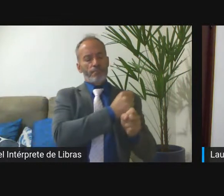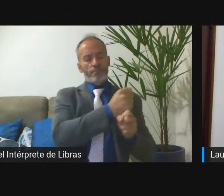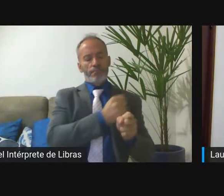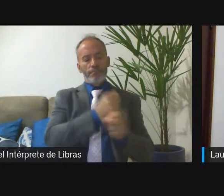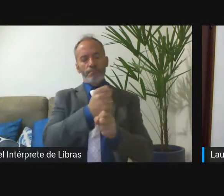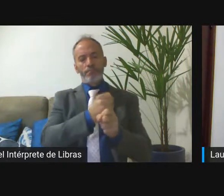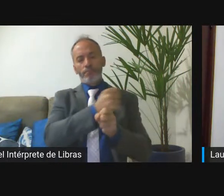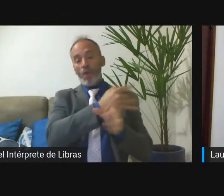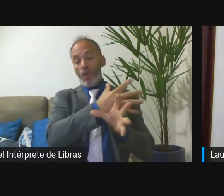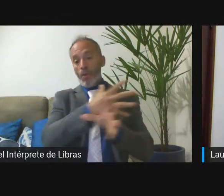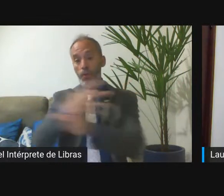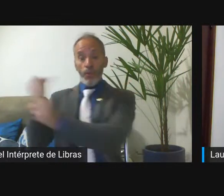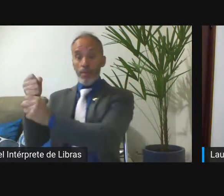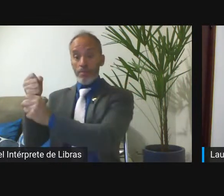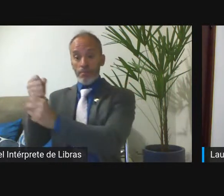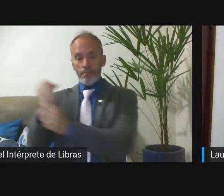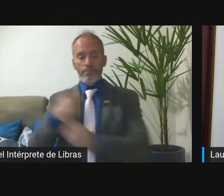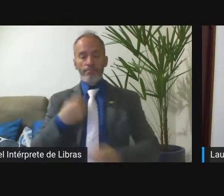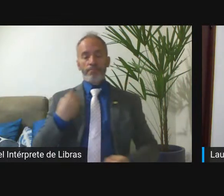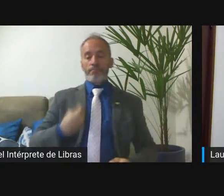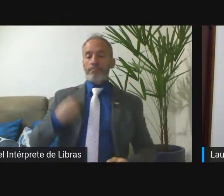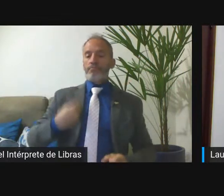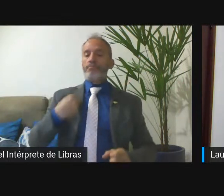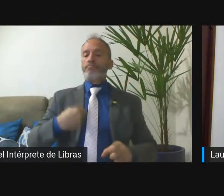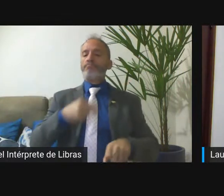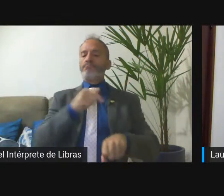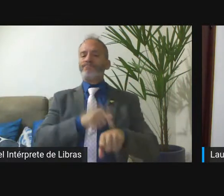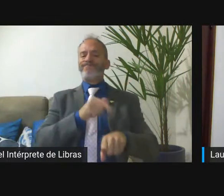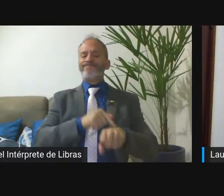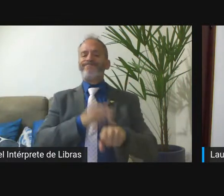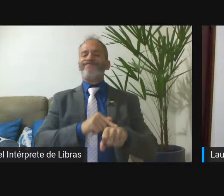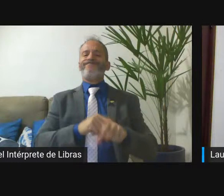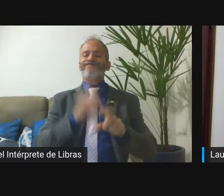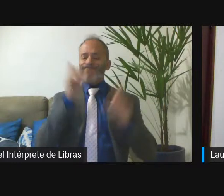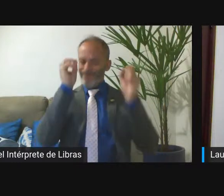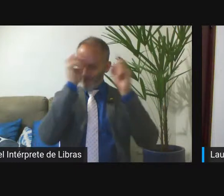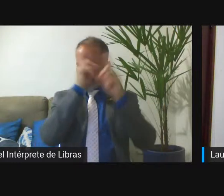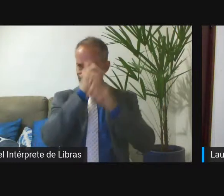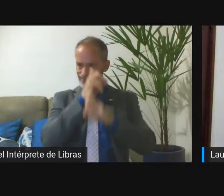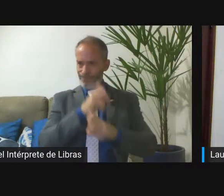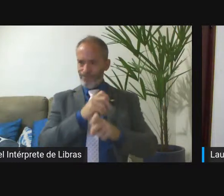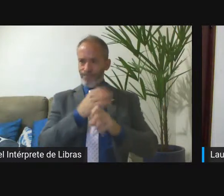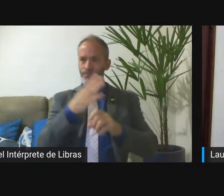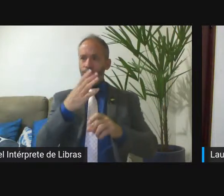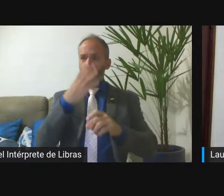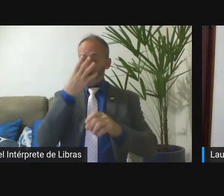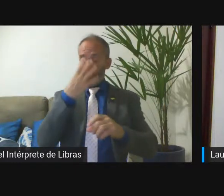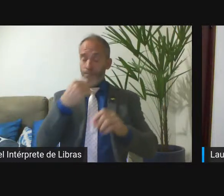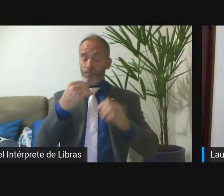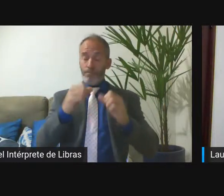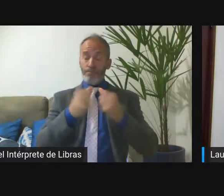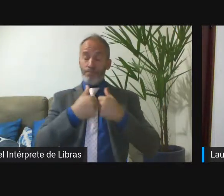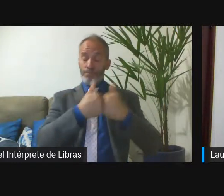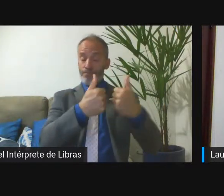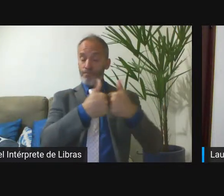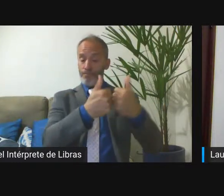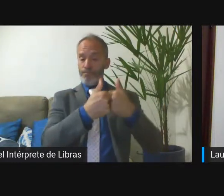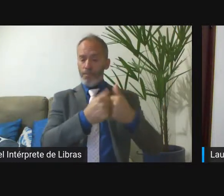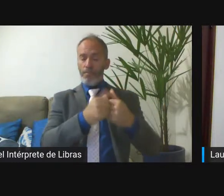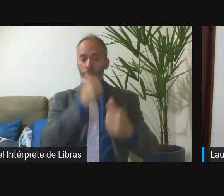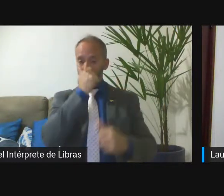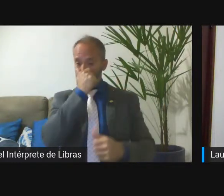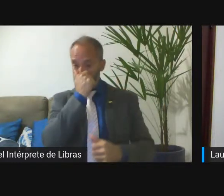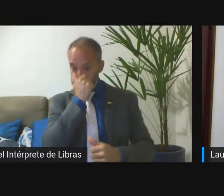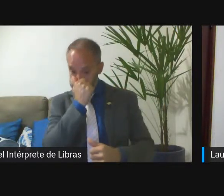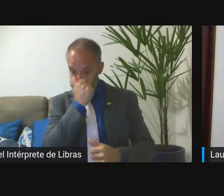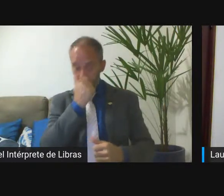voaram ao mesmo passo em que vivemos dias intermináveis. O mamute era imenso, ao mesmo passo em que era apertado.